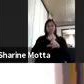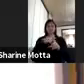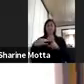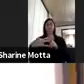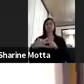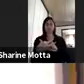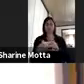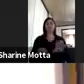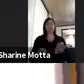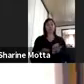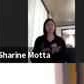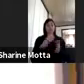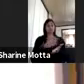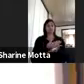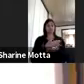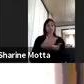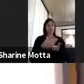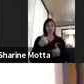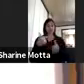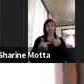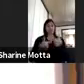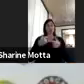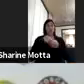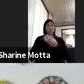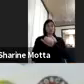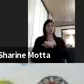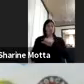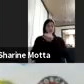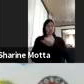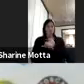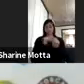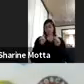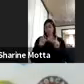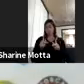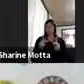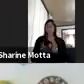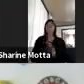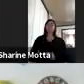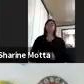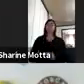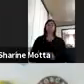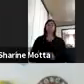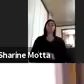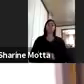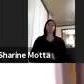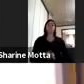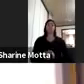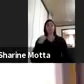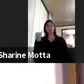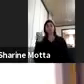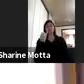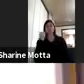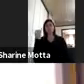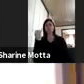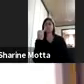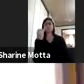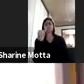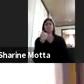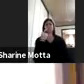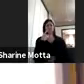trabalho, começando pelo trabalho escravo. É muito importante a gente ter, né, programas como esse, né, em